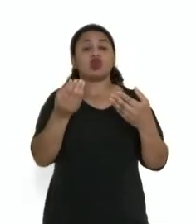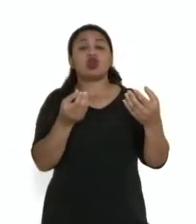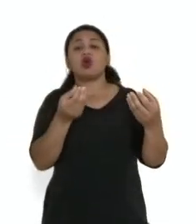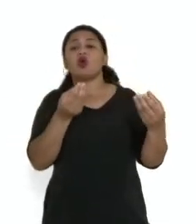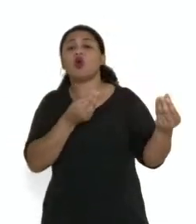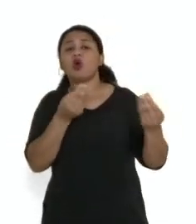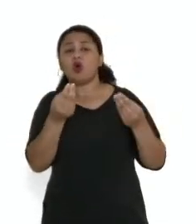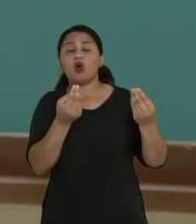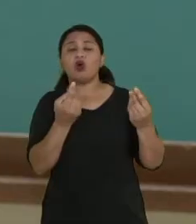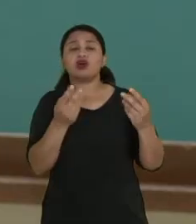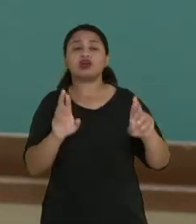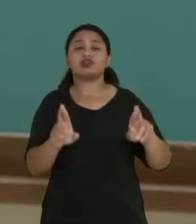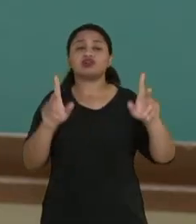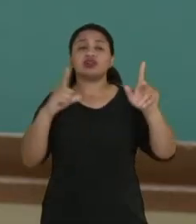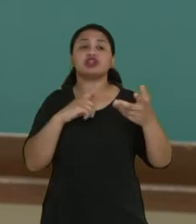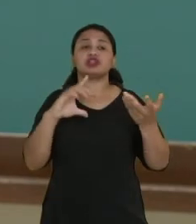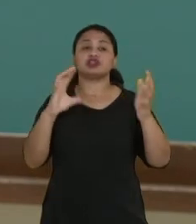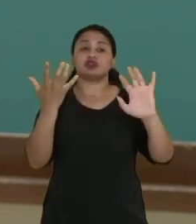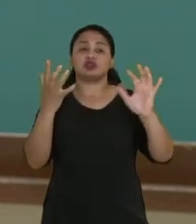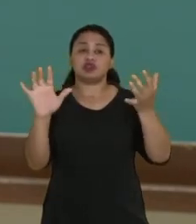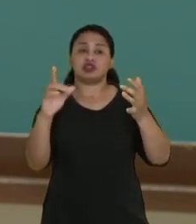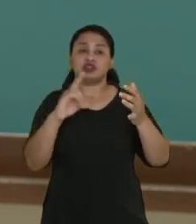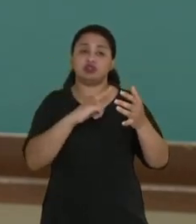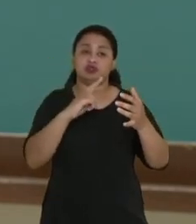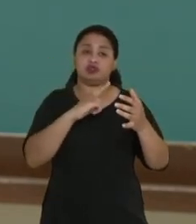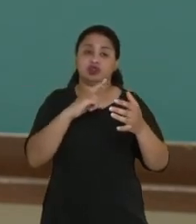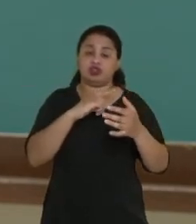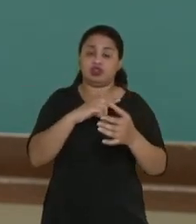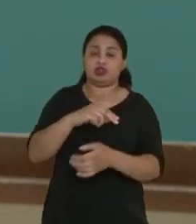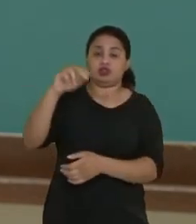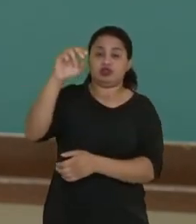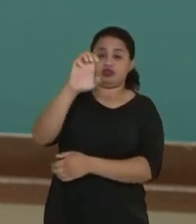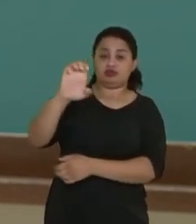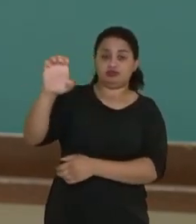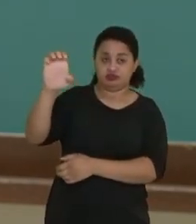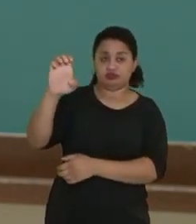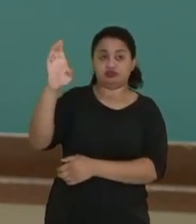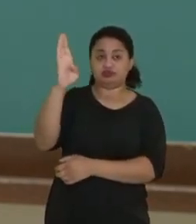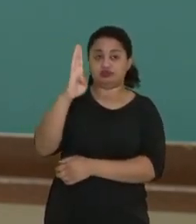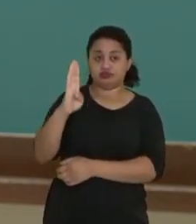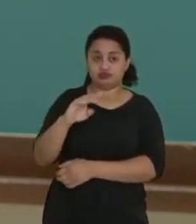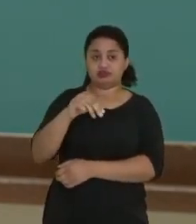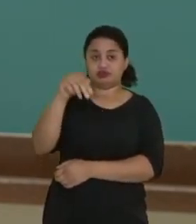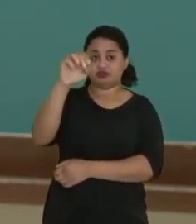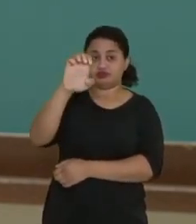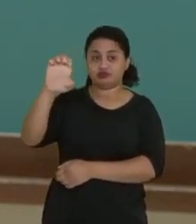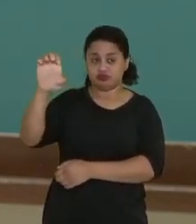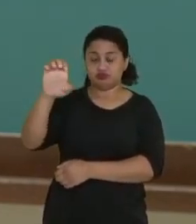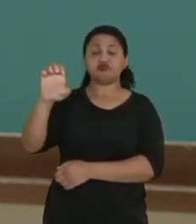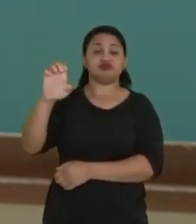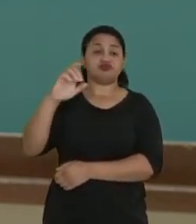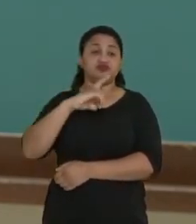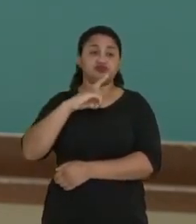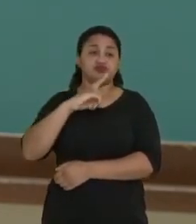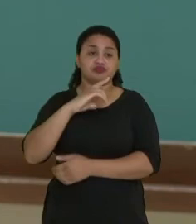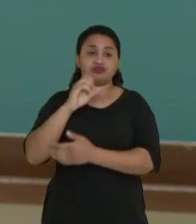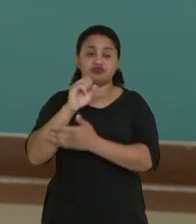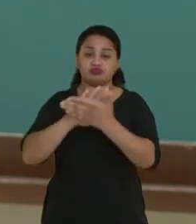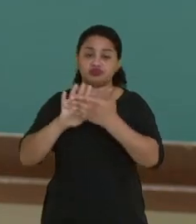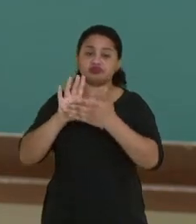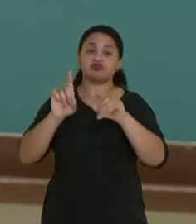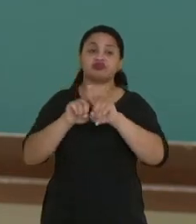explique a diferença climática que existe entre a região Nordeste do Brasil, né, que nós temos aqui,